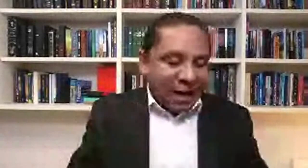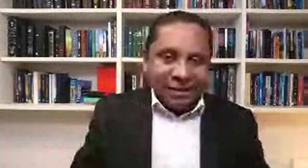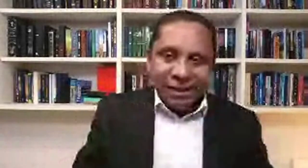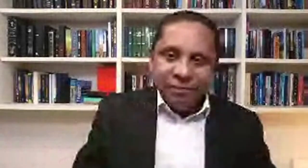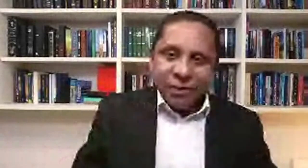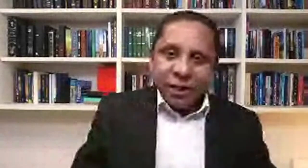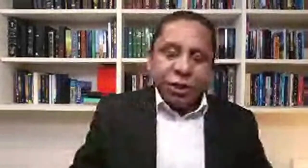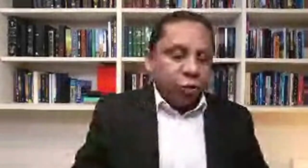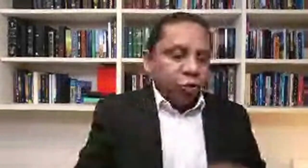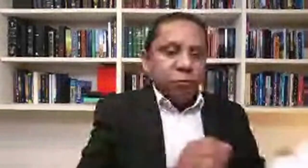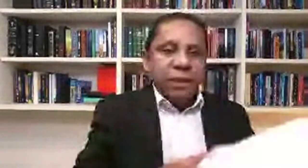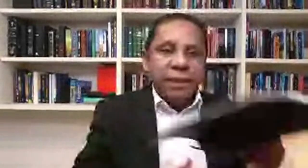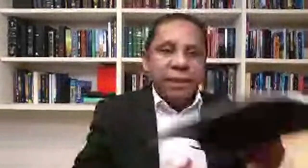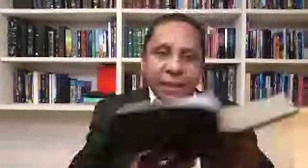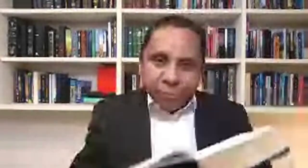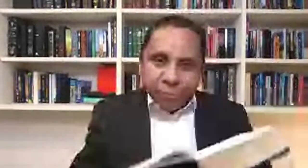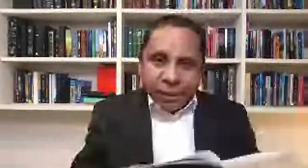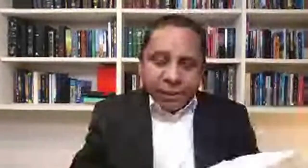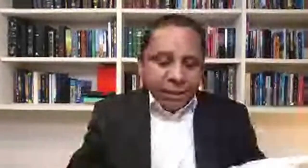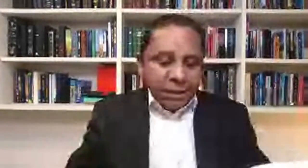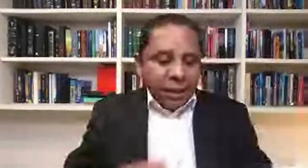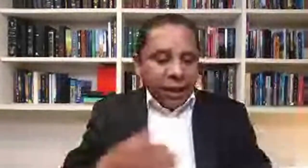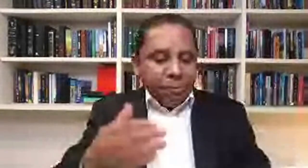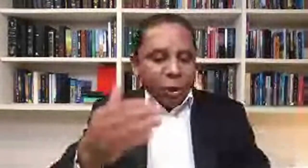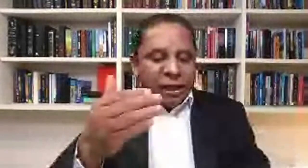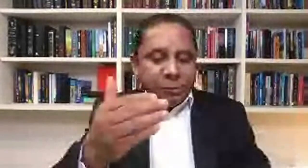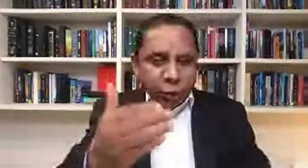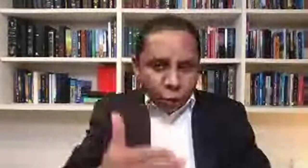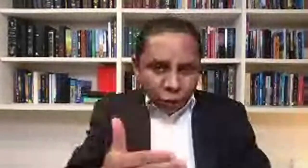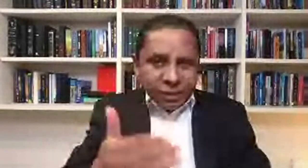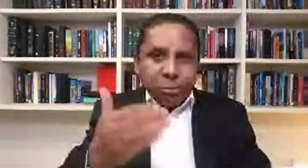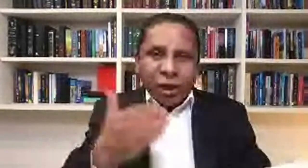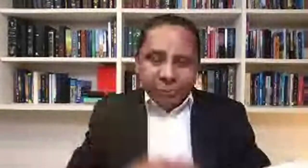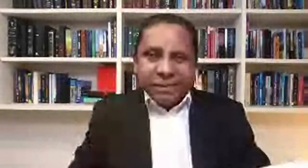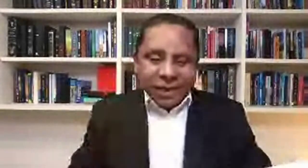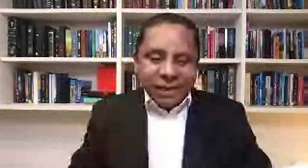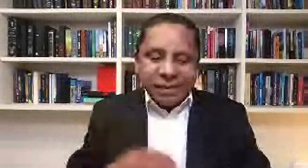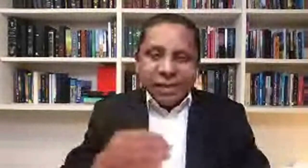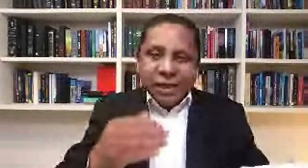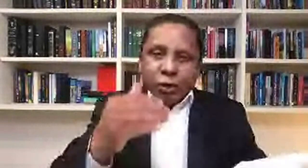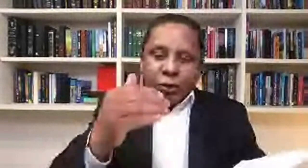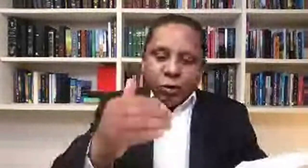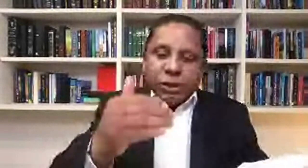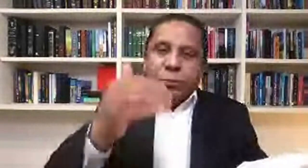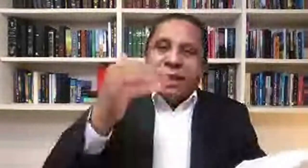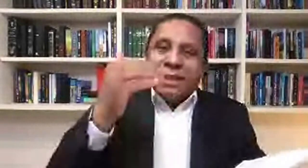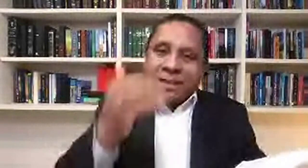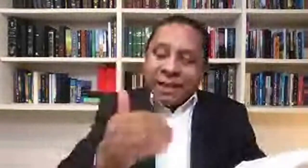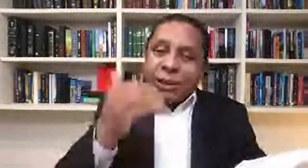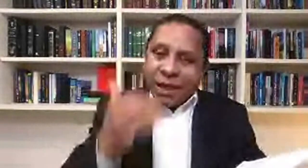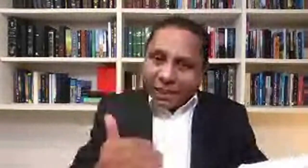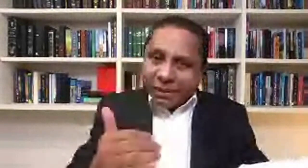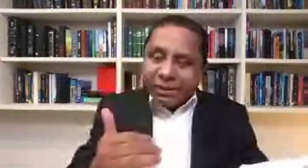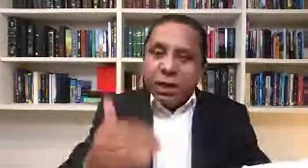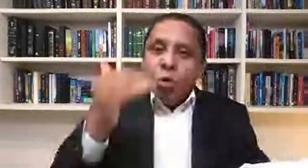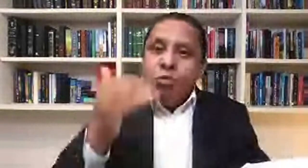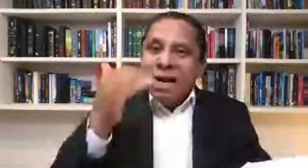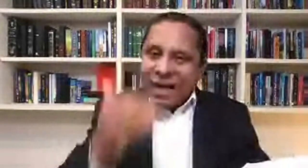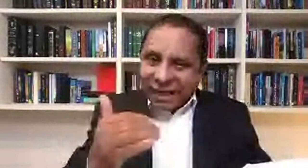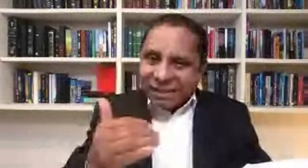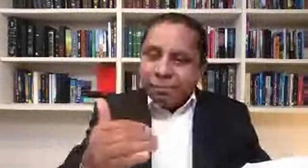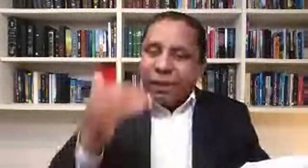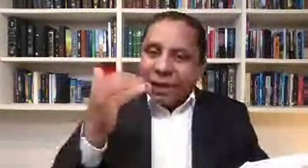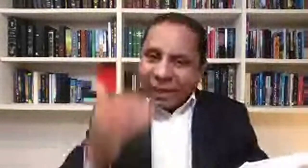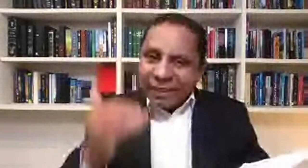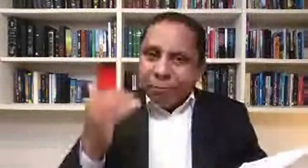uma carta que Jesus manda aqui na Bíblia. Apocalipse 2 e Apocalipse 3, nós encontramos as sete cartas,